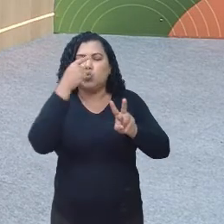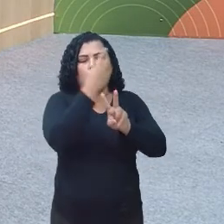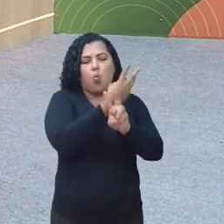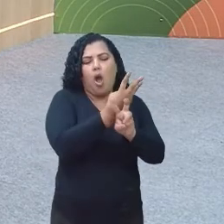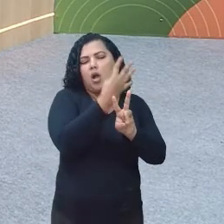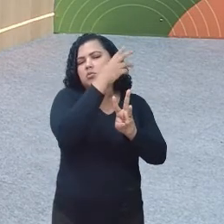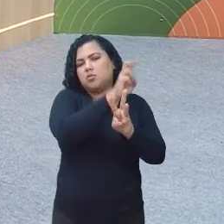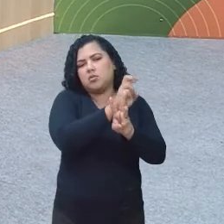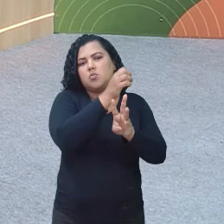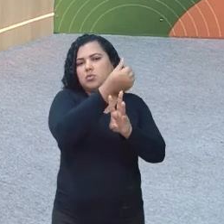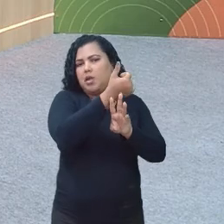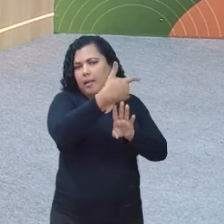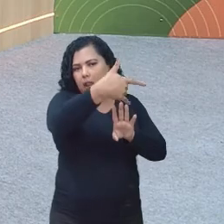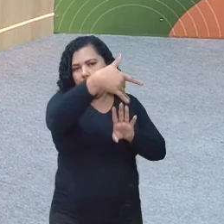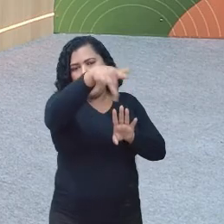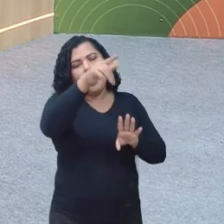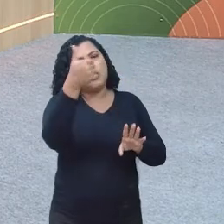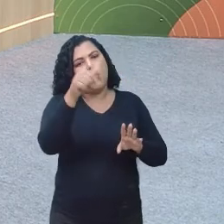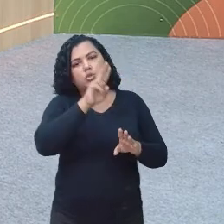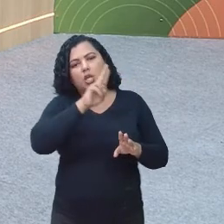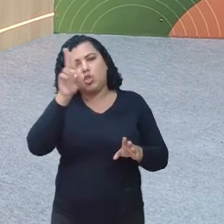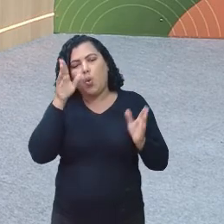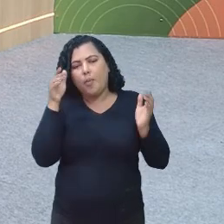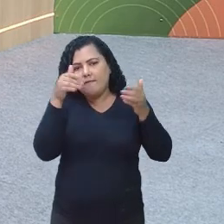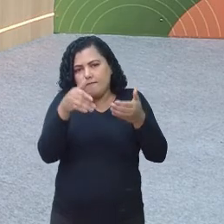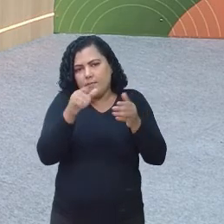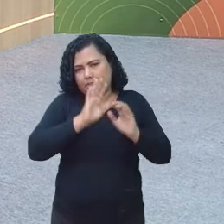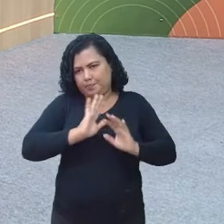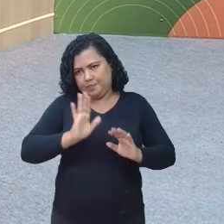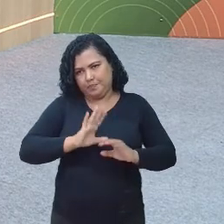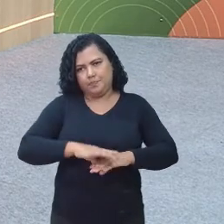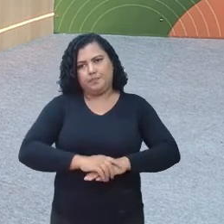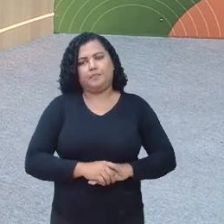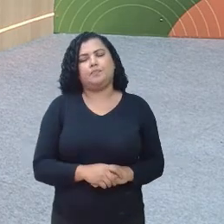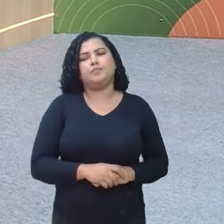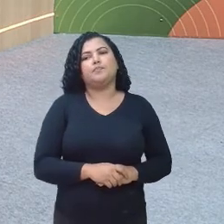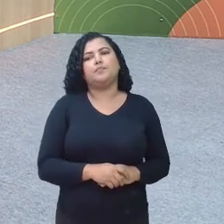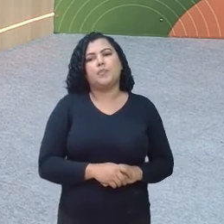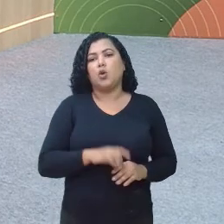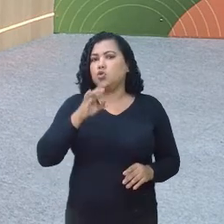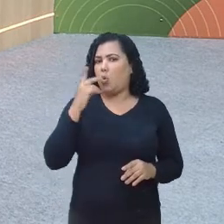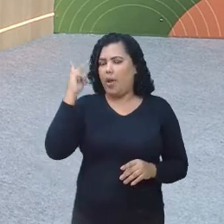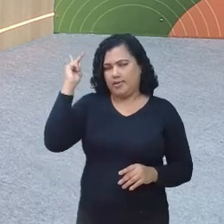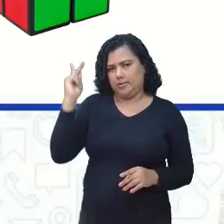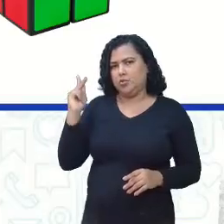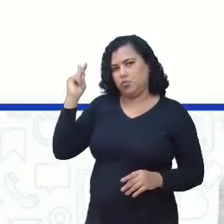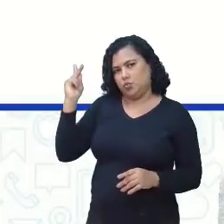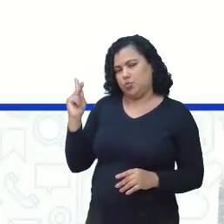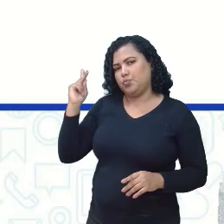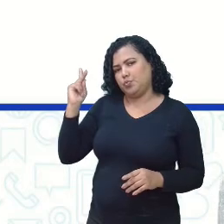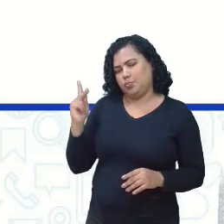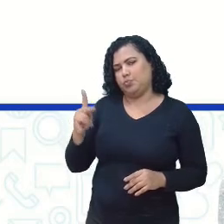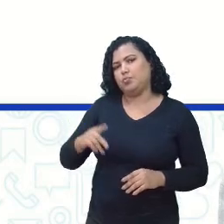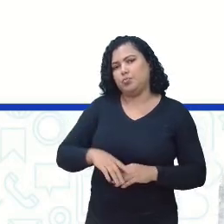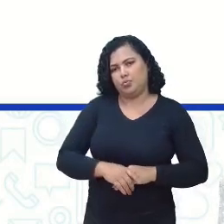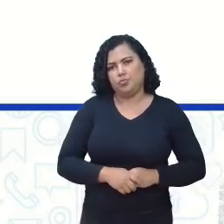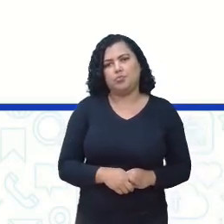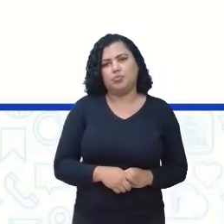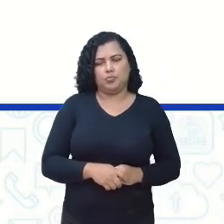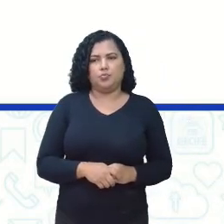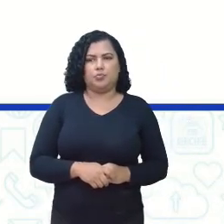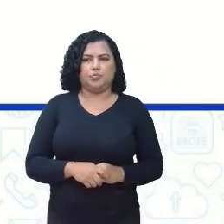que têm nomes exclusivos são as raízes quadradas e as raízes cúbicas, porque geometricamente elas